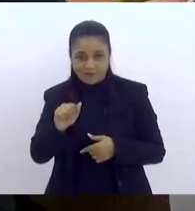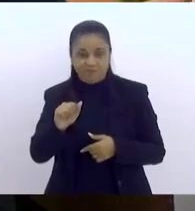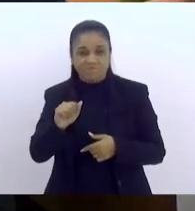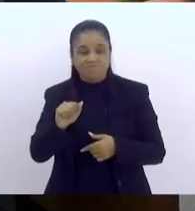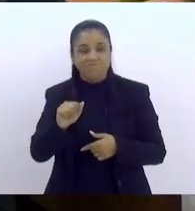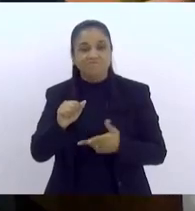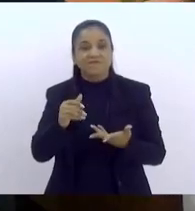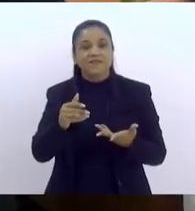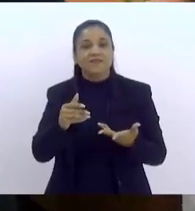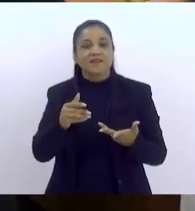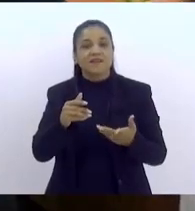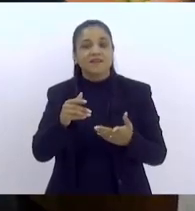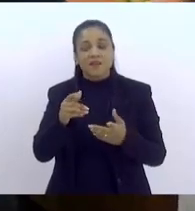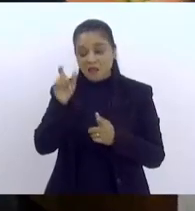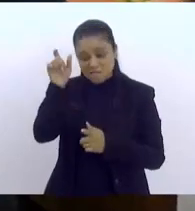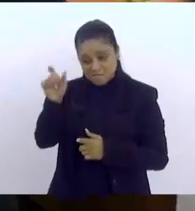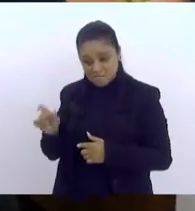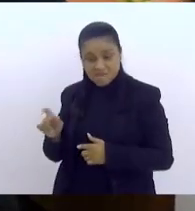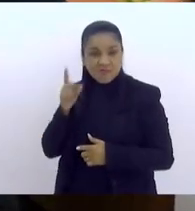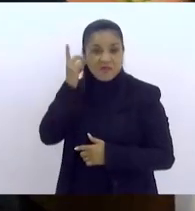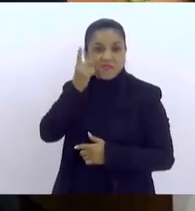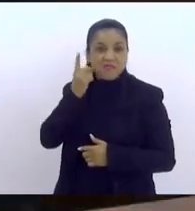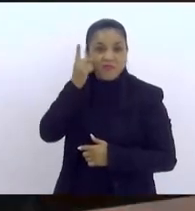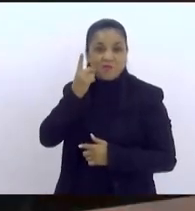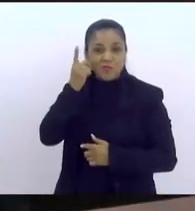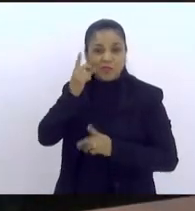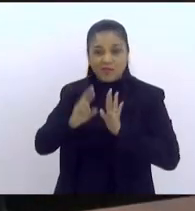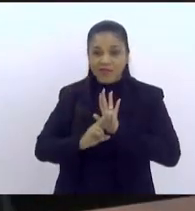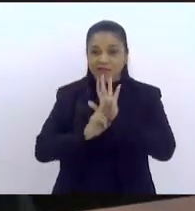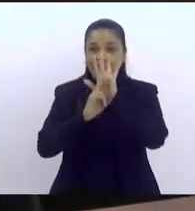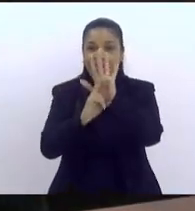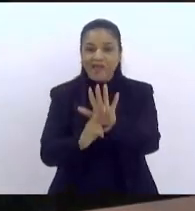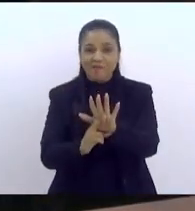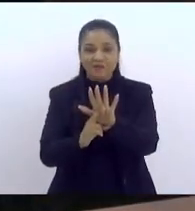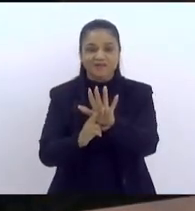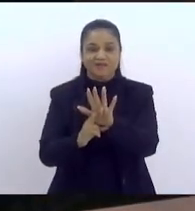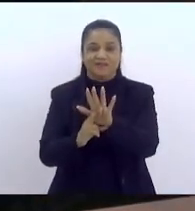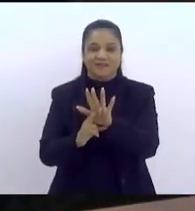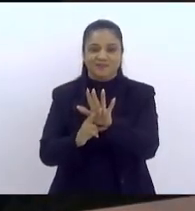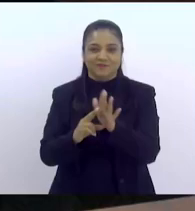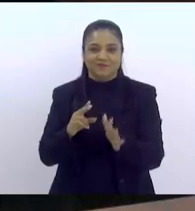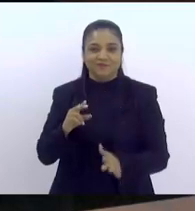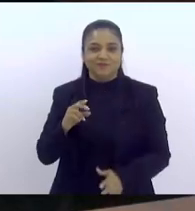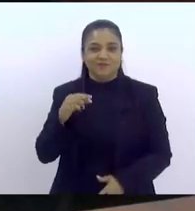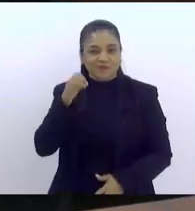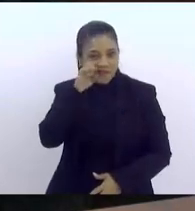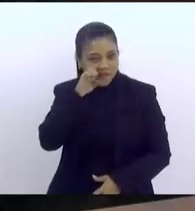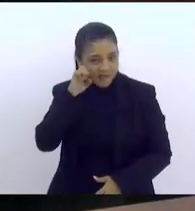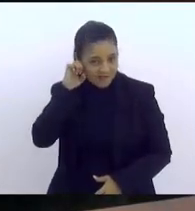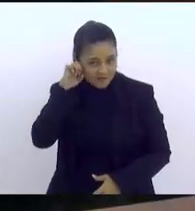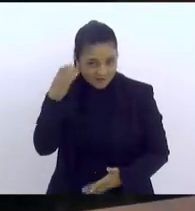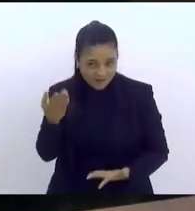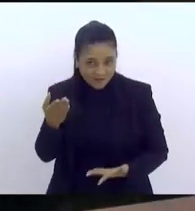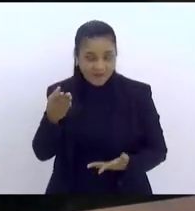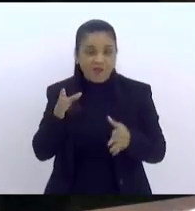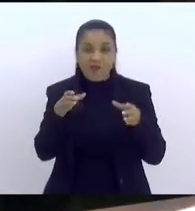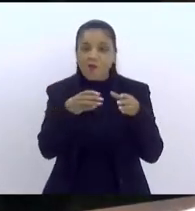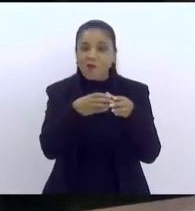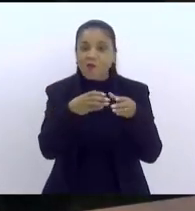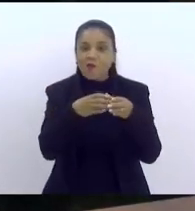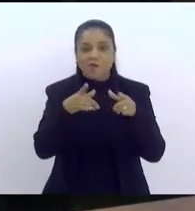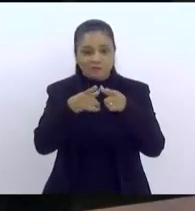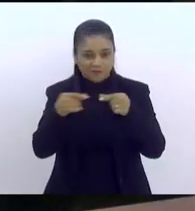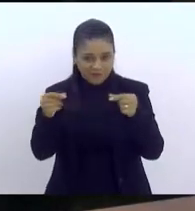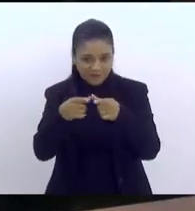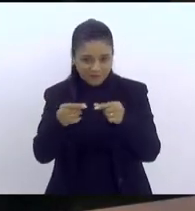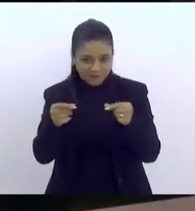brilho da deputada Érica Takimoto. E dizer ainda mais, senhor presidente,